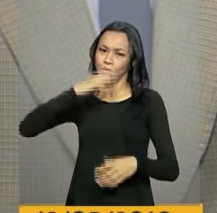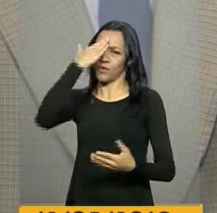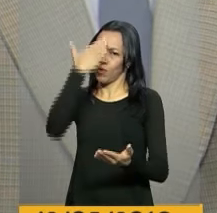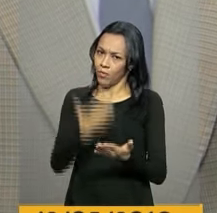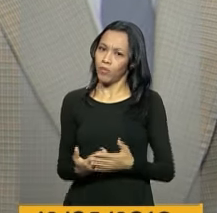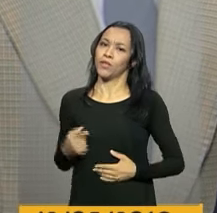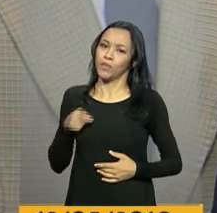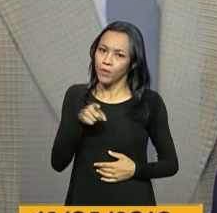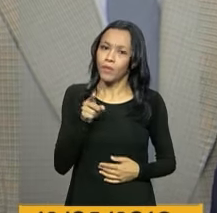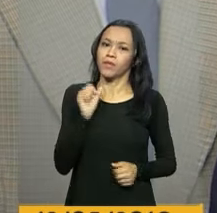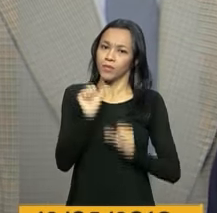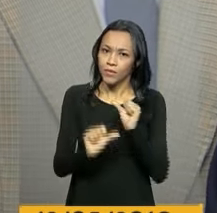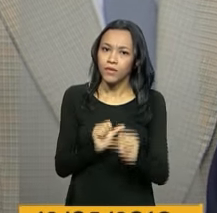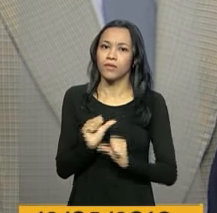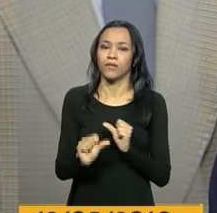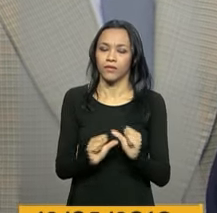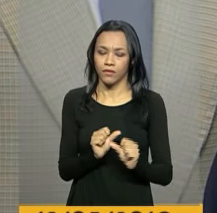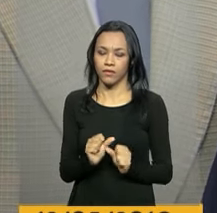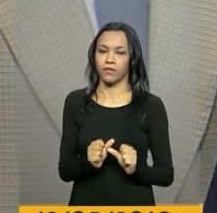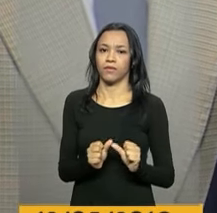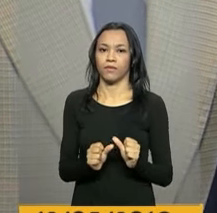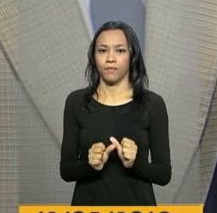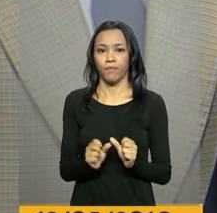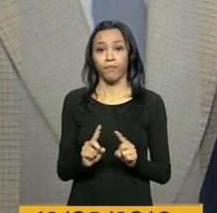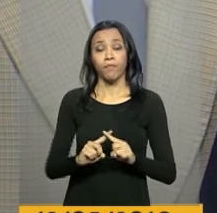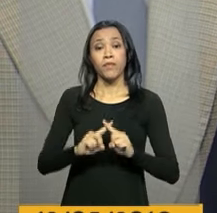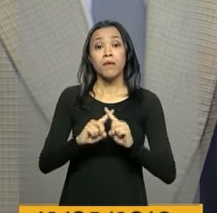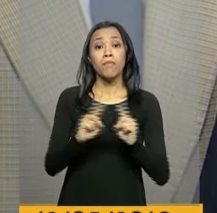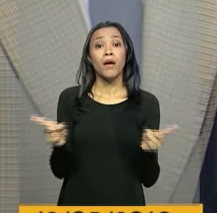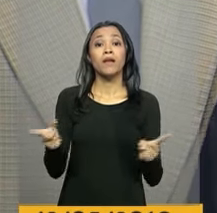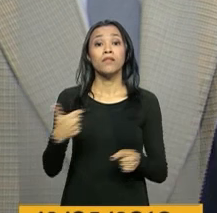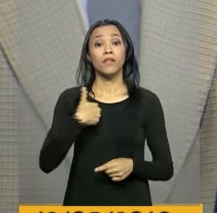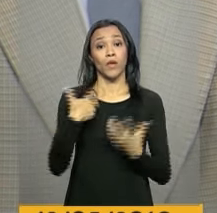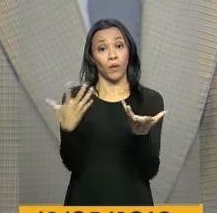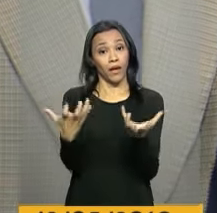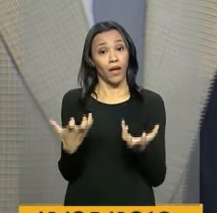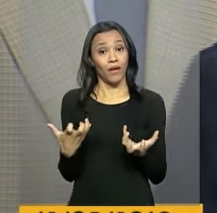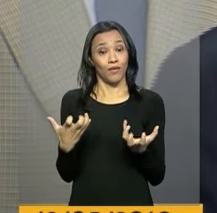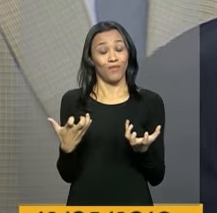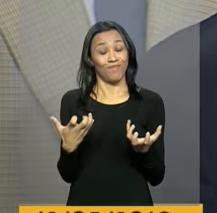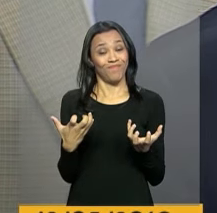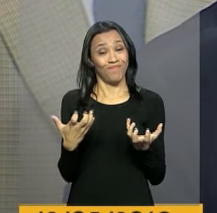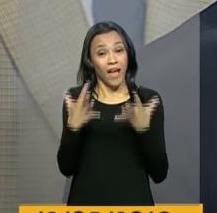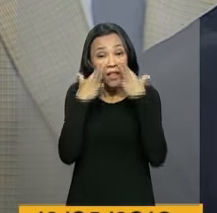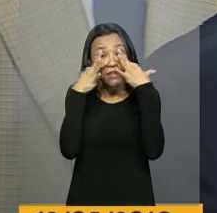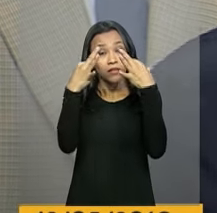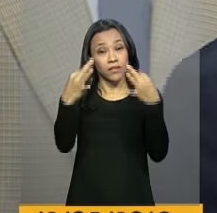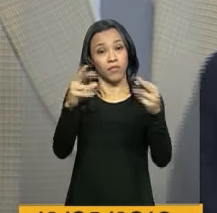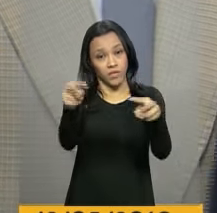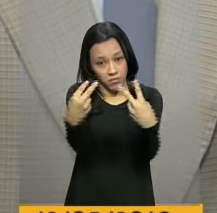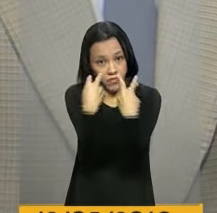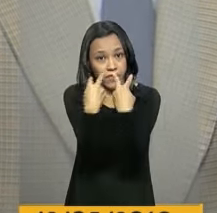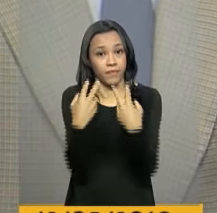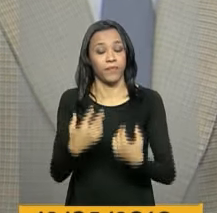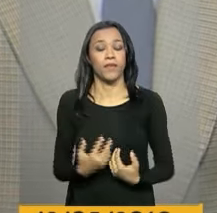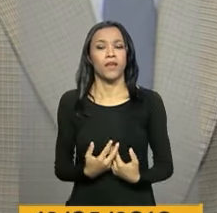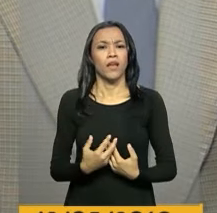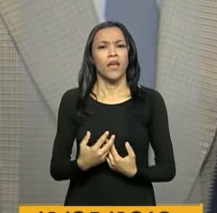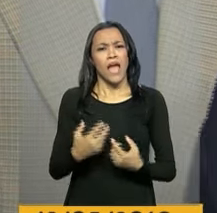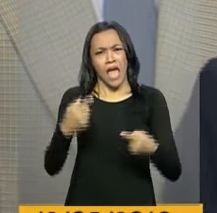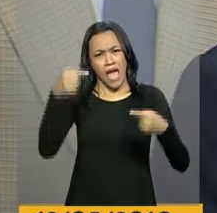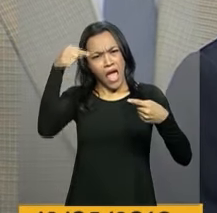essas reformas, não é? Mas eu quero fazer uma observação. É que nenhuma